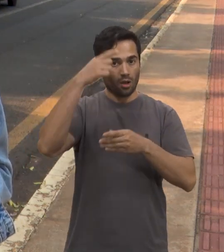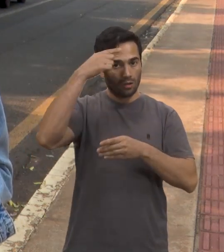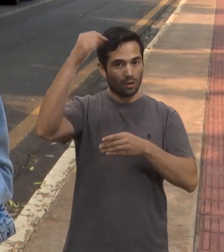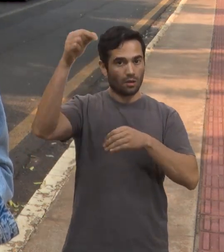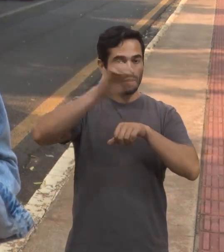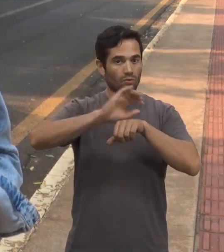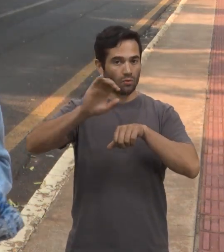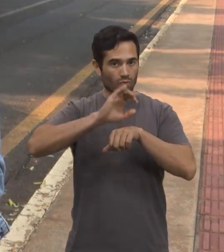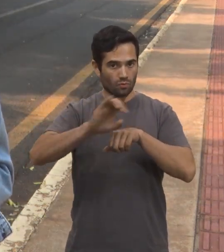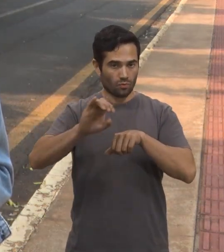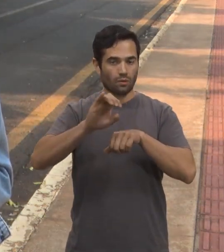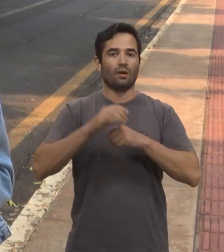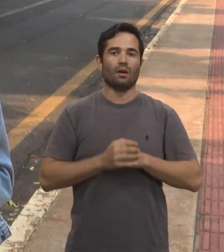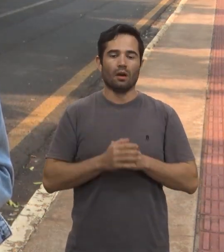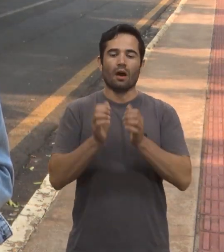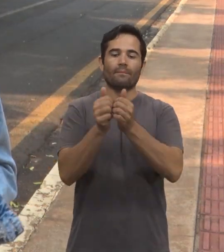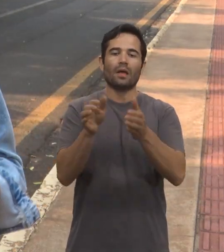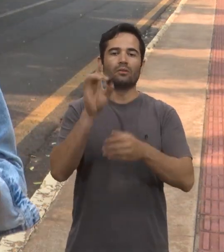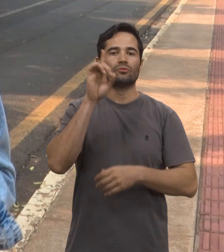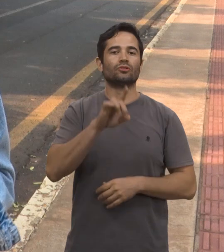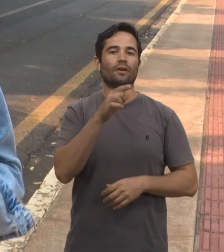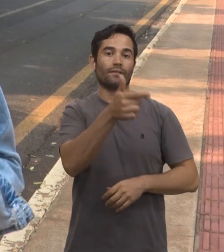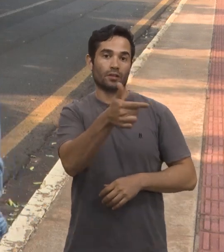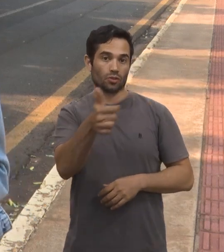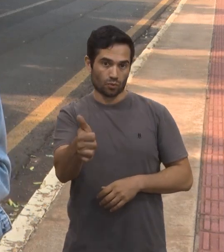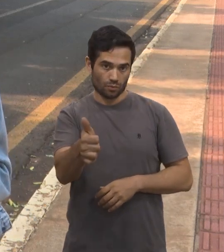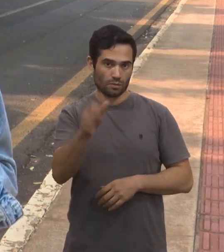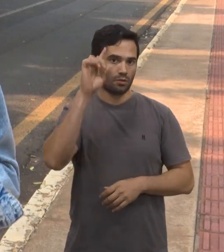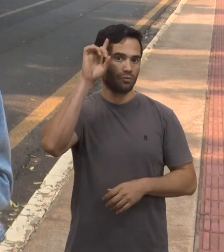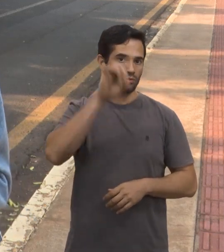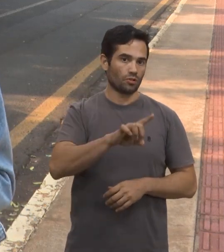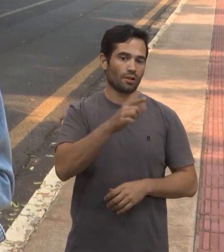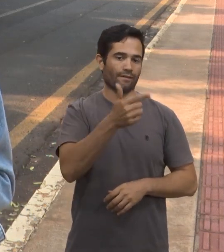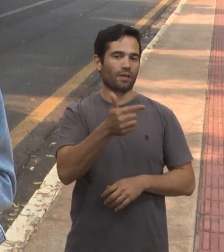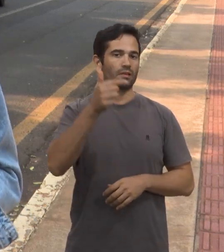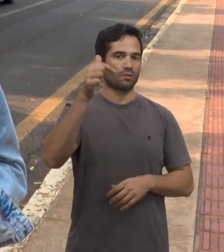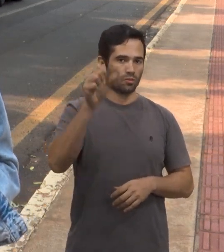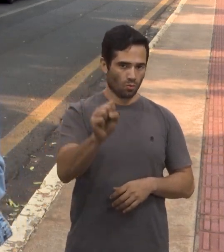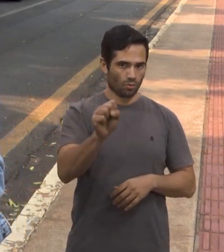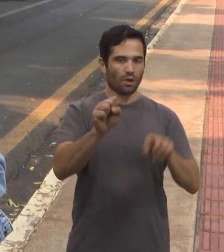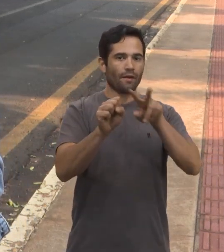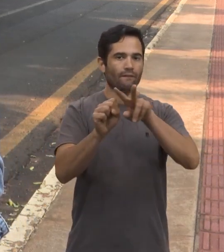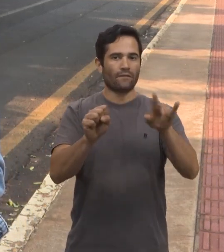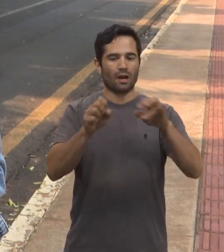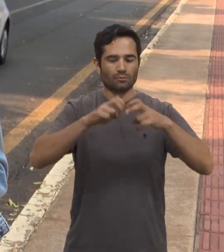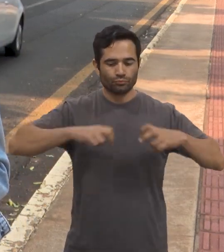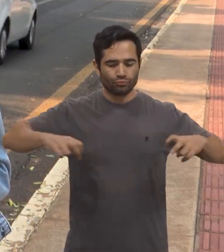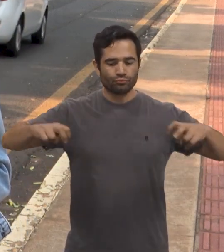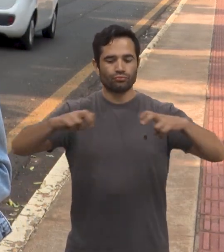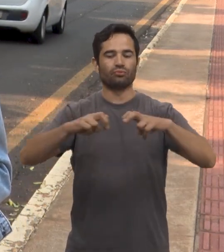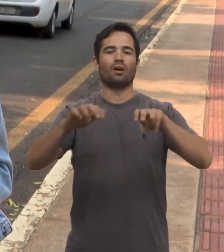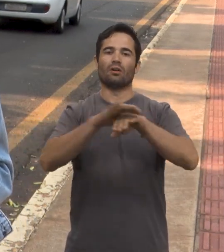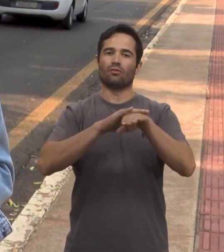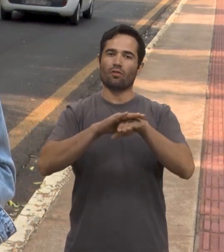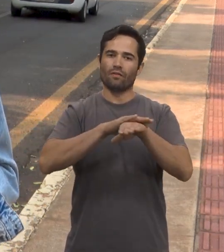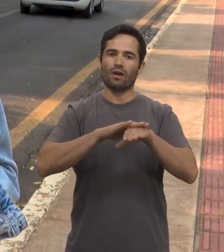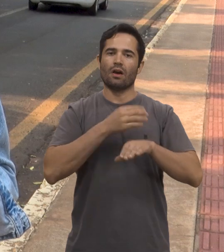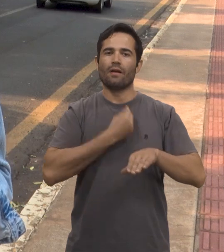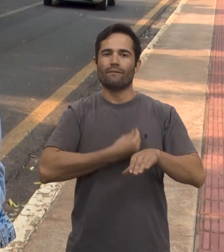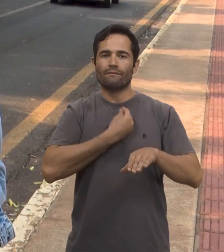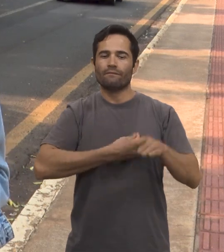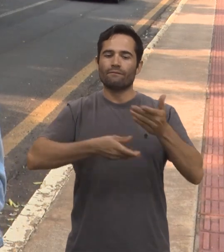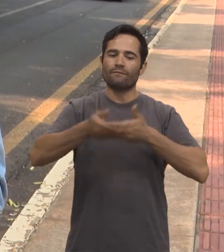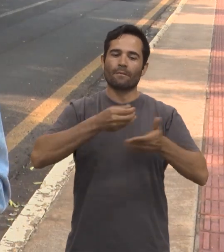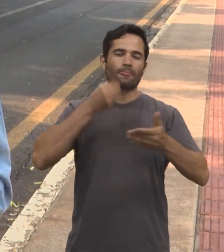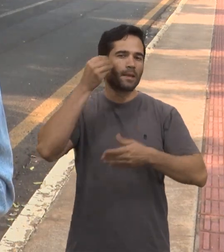de graduação serão abertas nos dia 21 no dia 28 será promovida uma roda de conversa sobre as